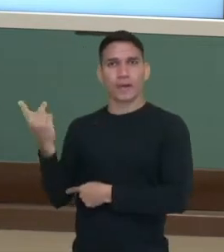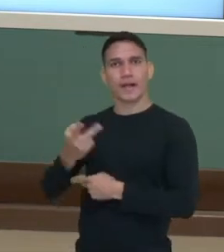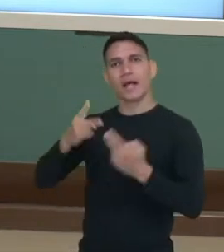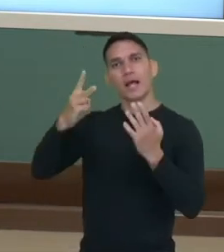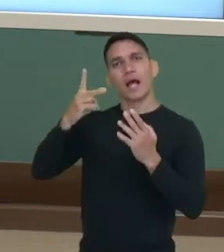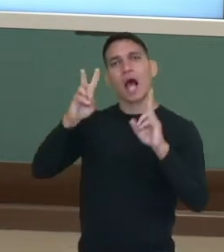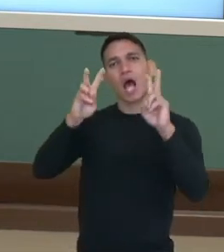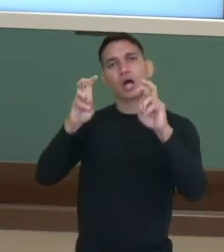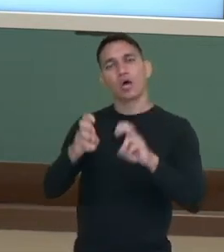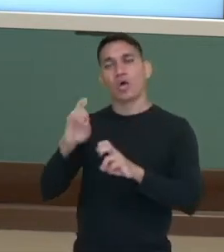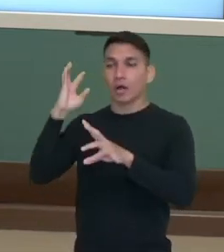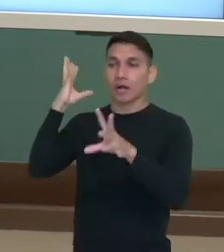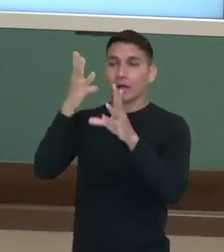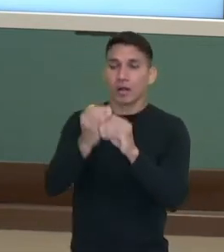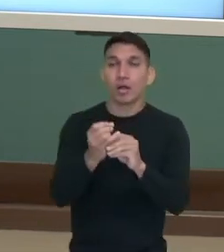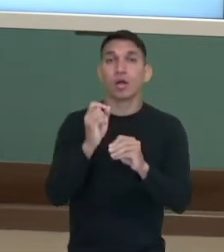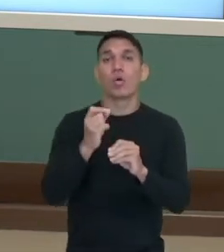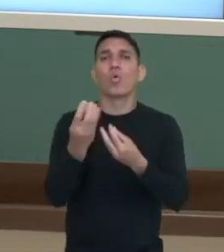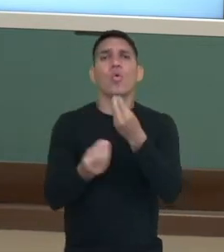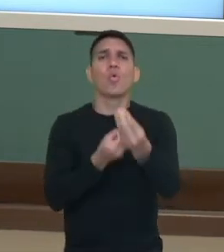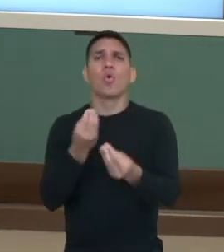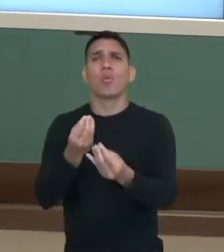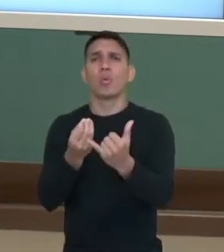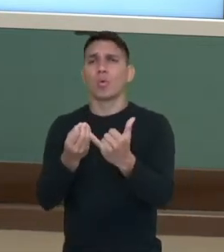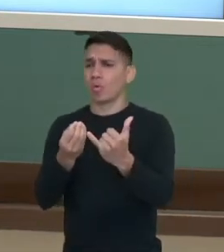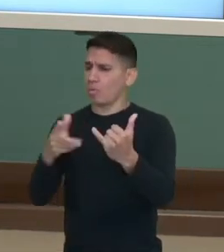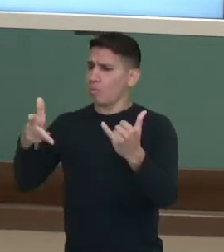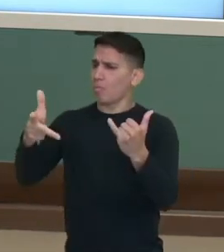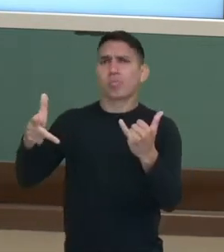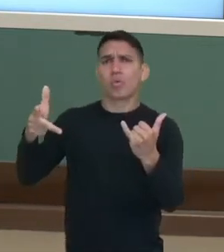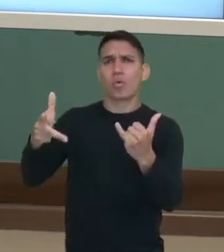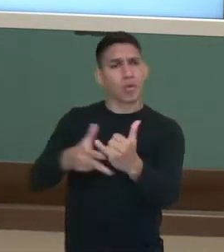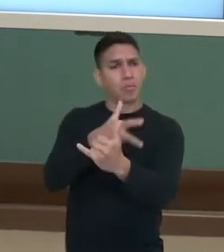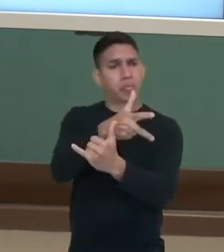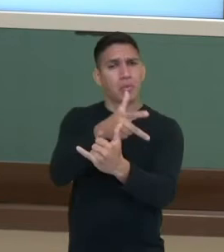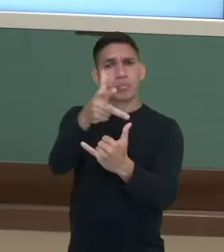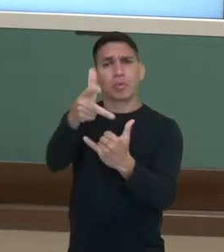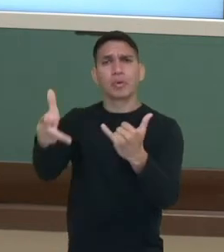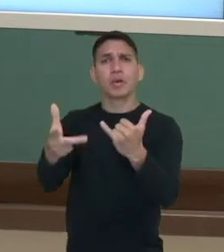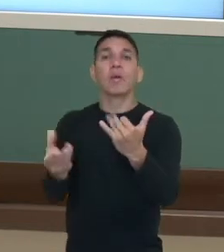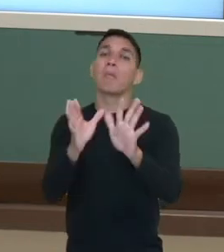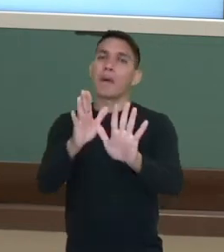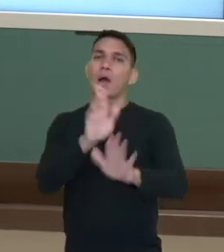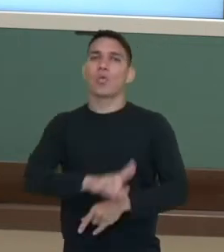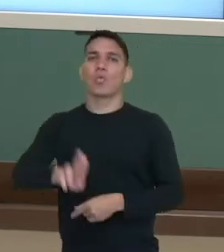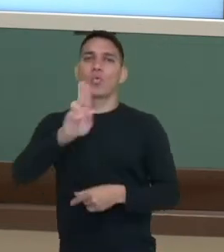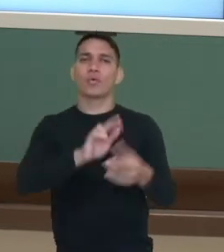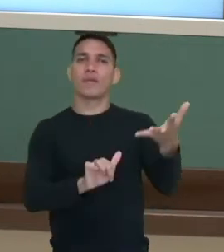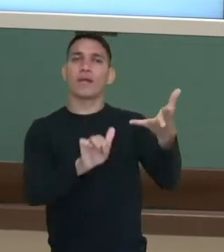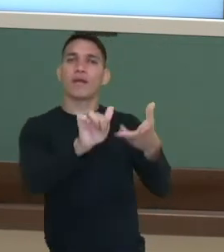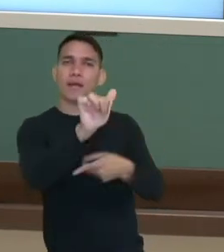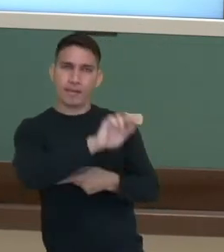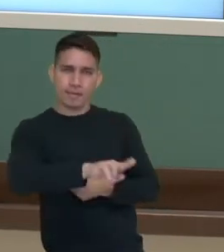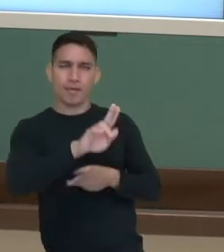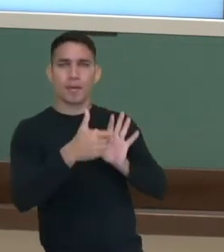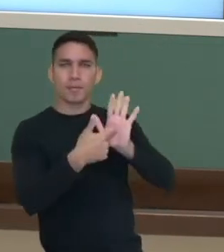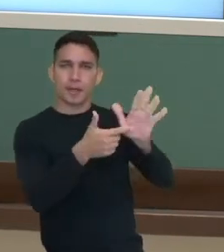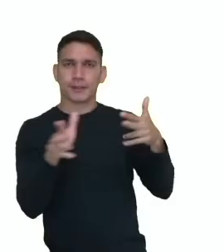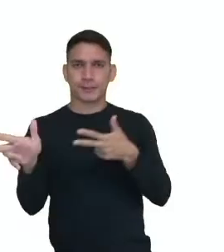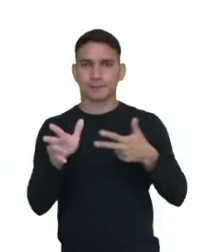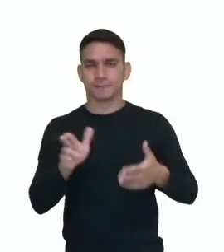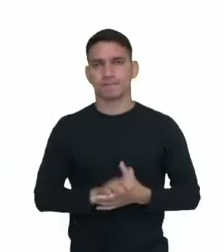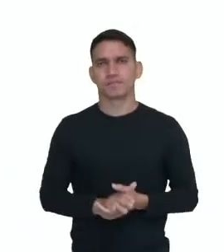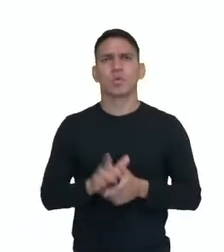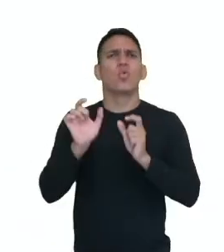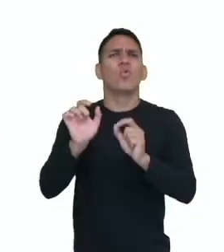pouco a questão da colocação pronominal, isso mesmo, mas ainda usando elementos que apareceram na nossa entrevista. Então, o que